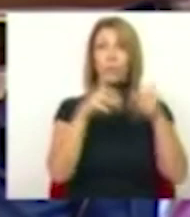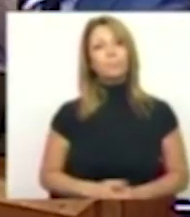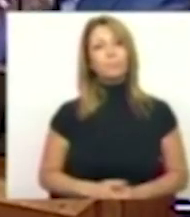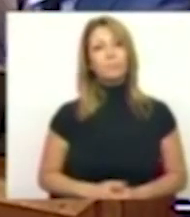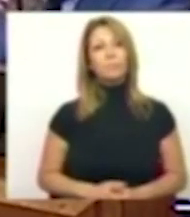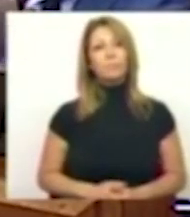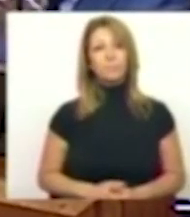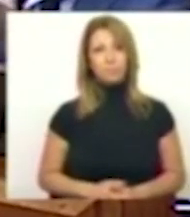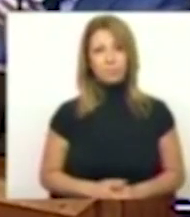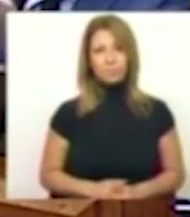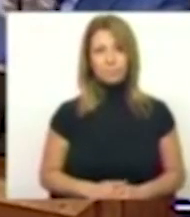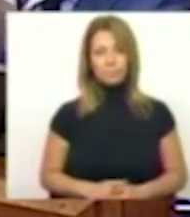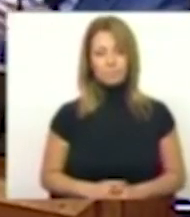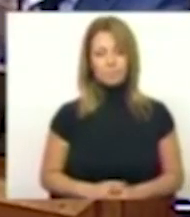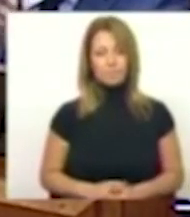realmente uma discordância.